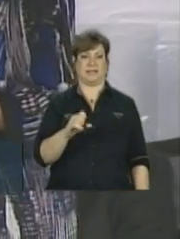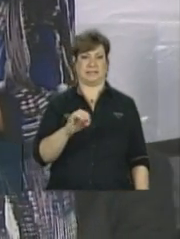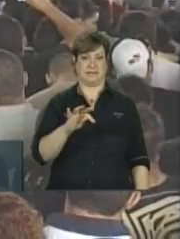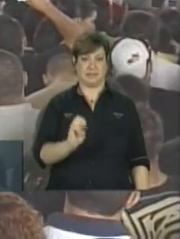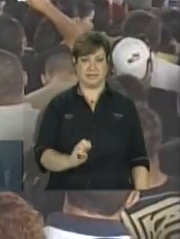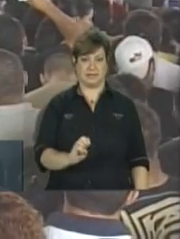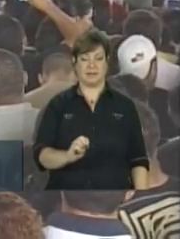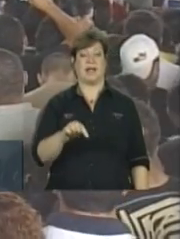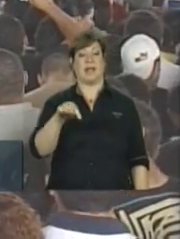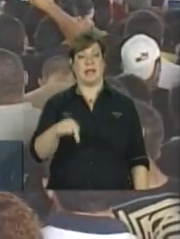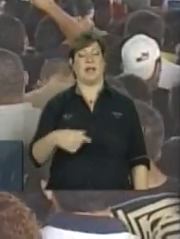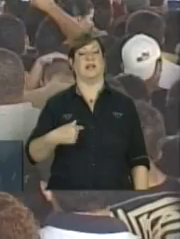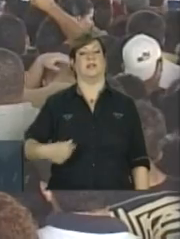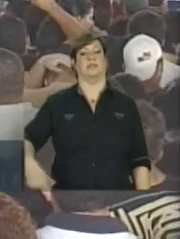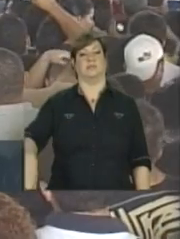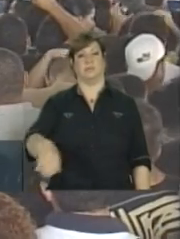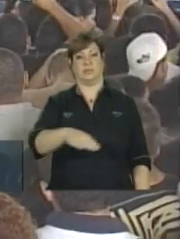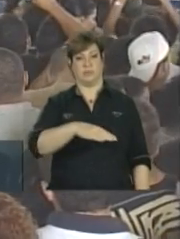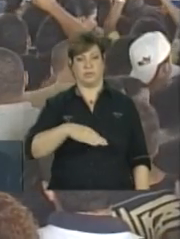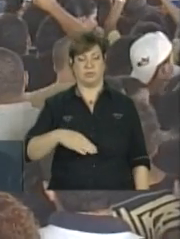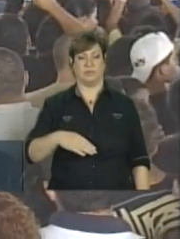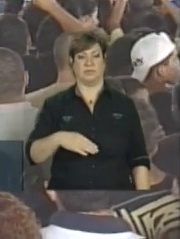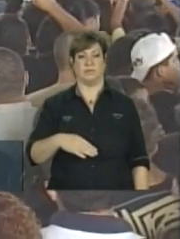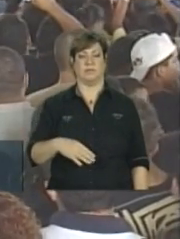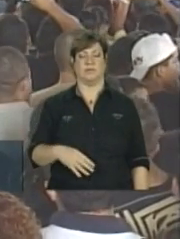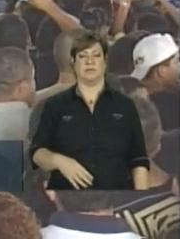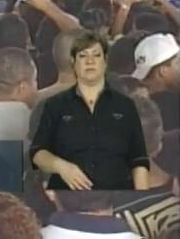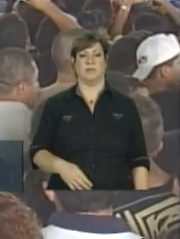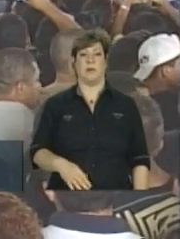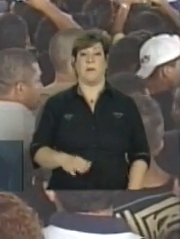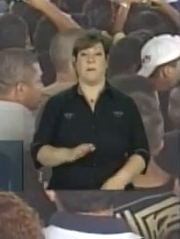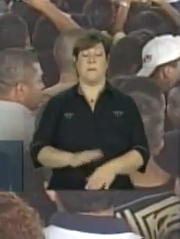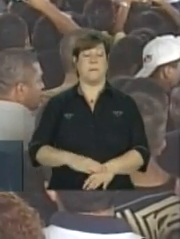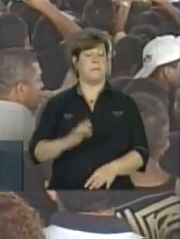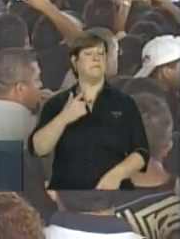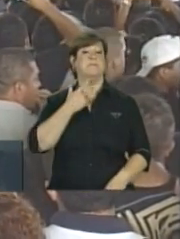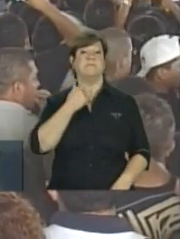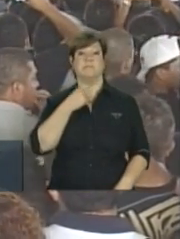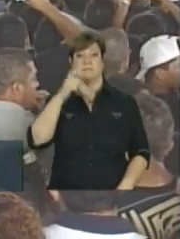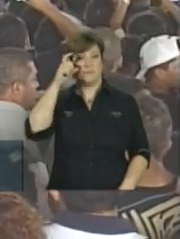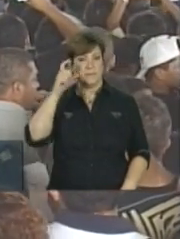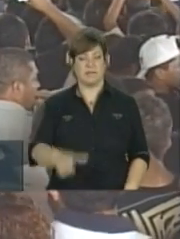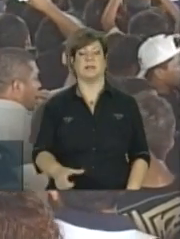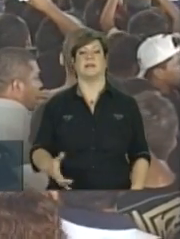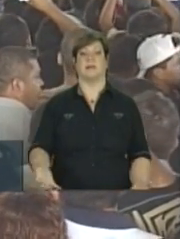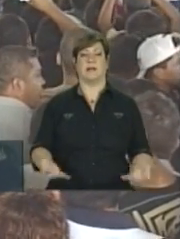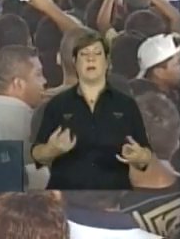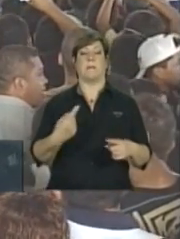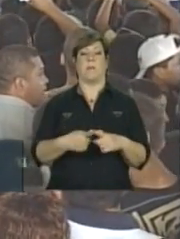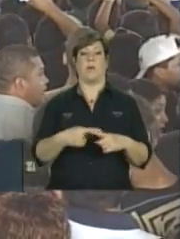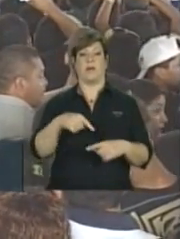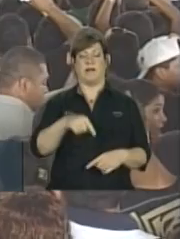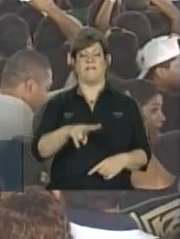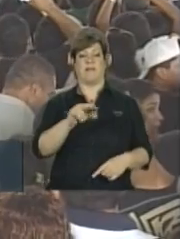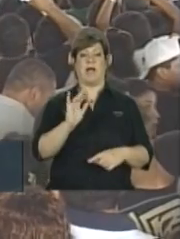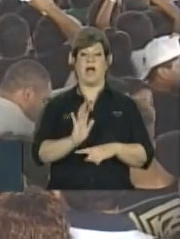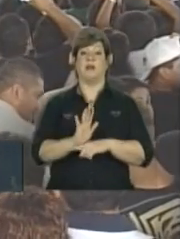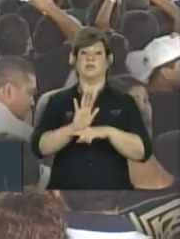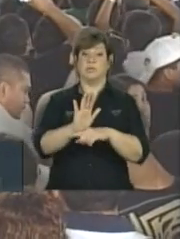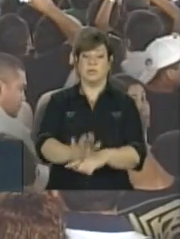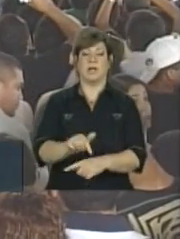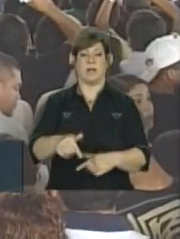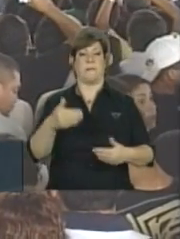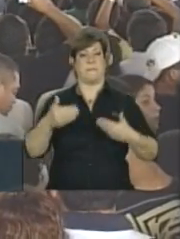que é do nosso mais absoluto interesse, porque vai dotar, ajudar